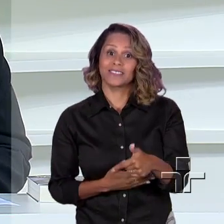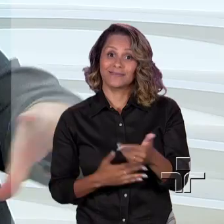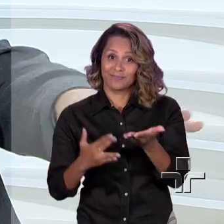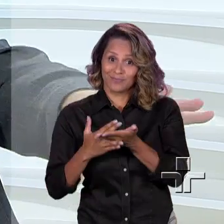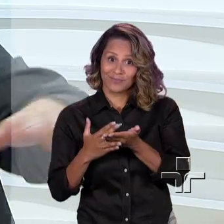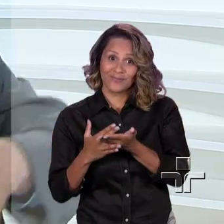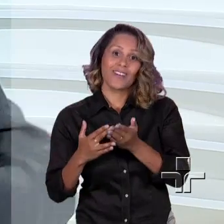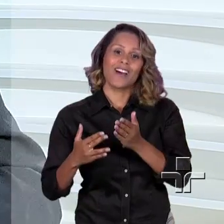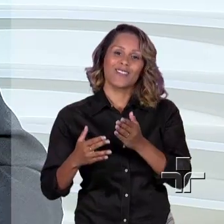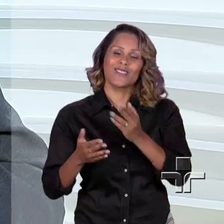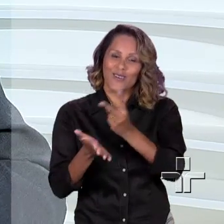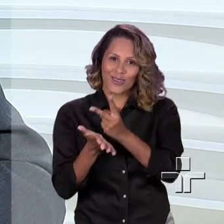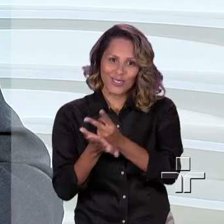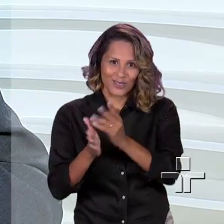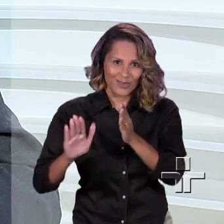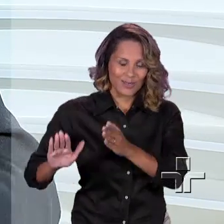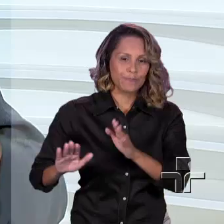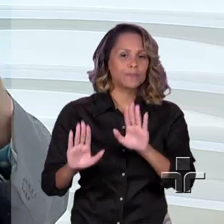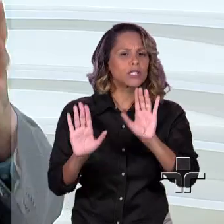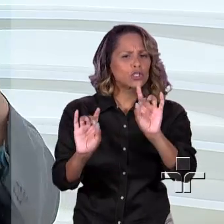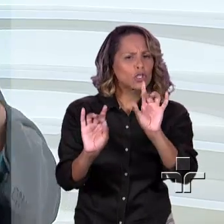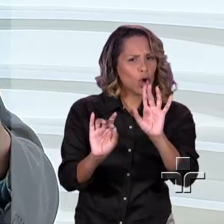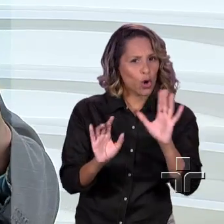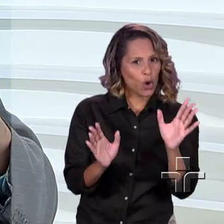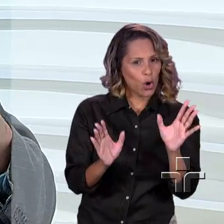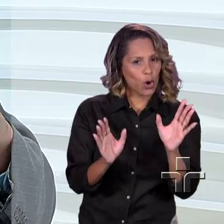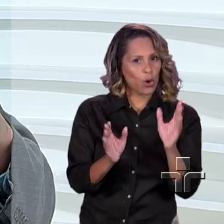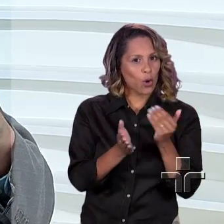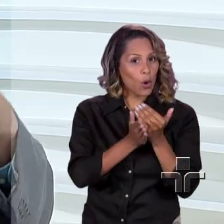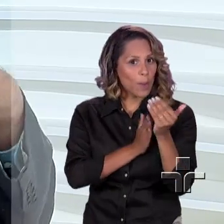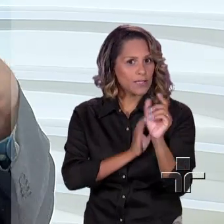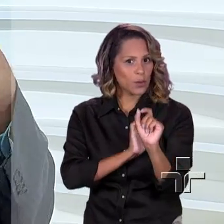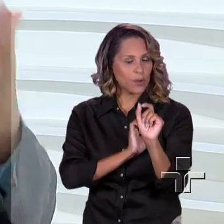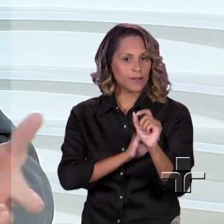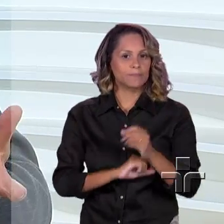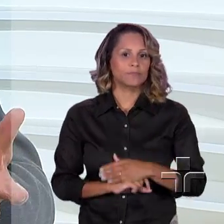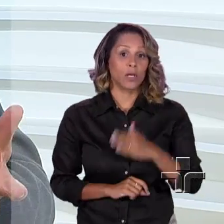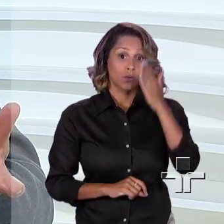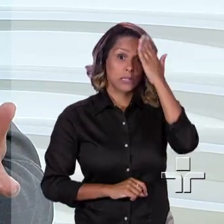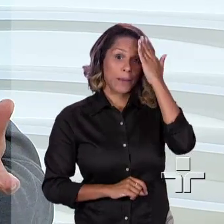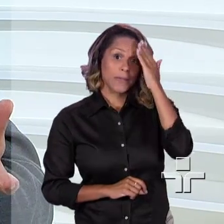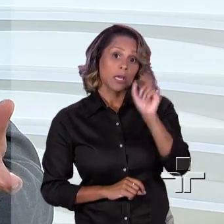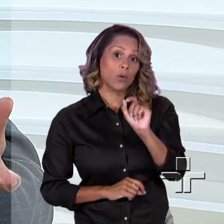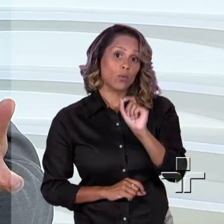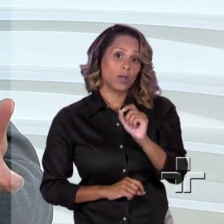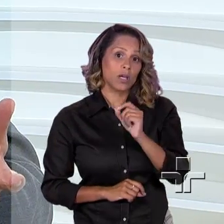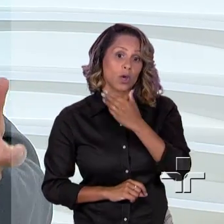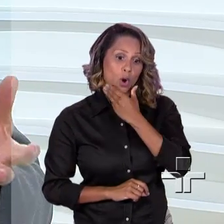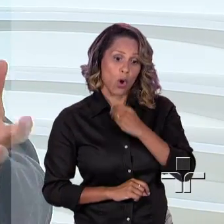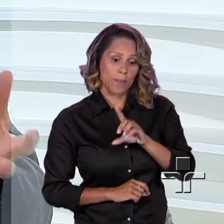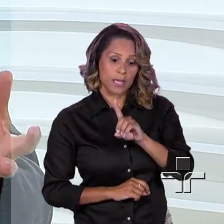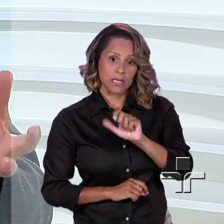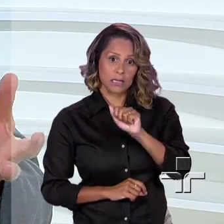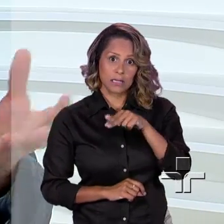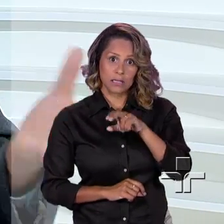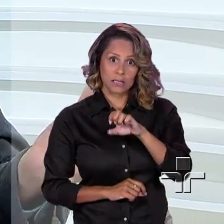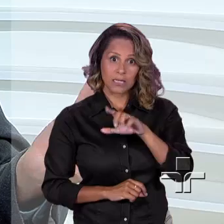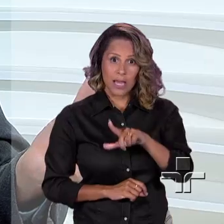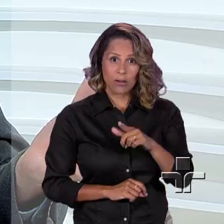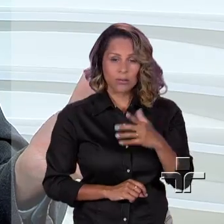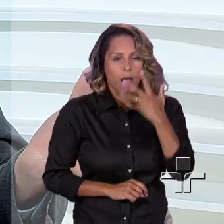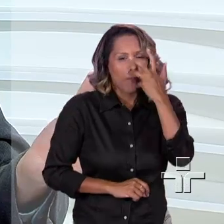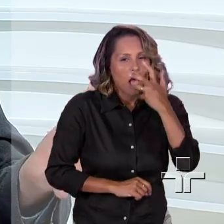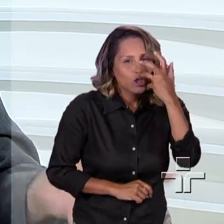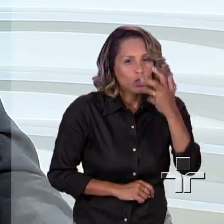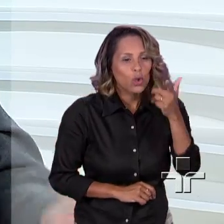dizer uma coisa, só para começar. Eu sabia da história de que Daniel se apaixonou por outro companheiro da organização em 68. Alguém me contou